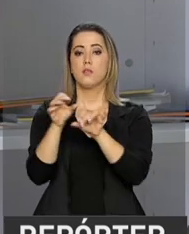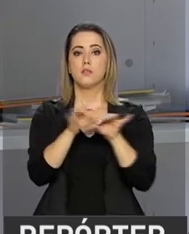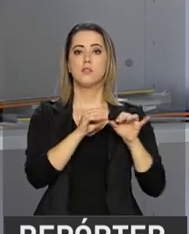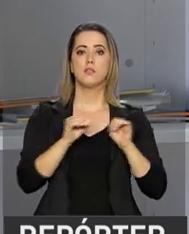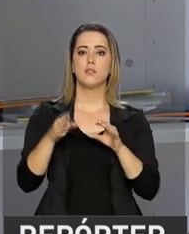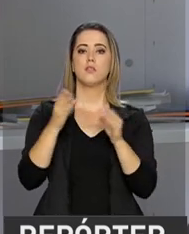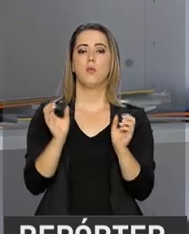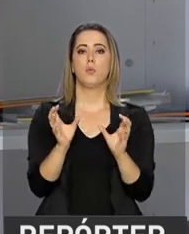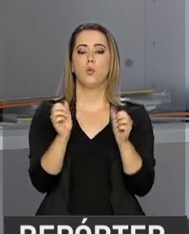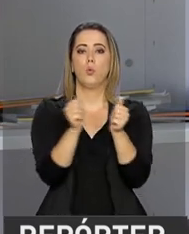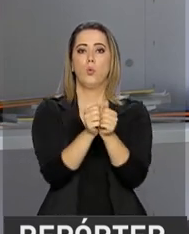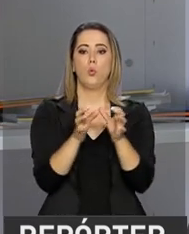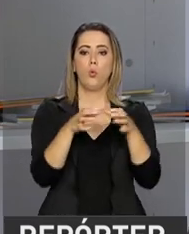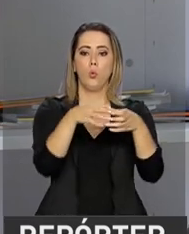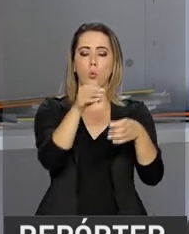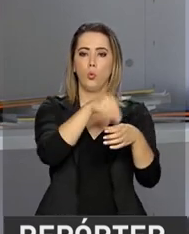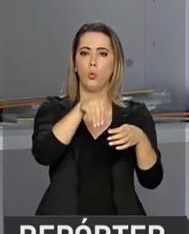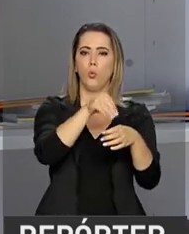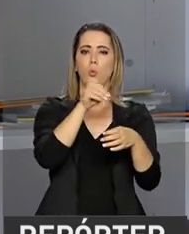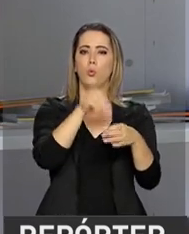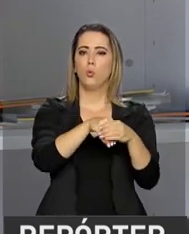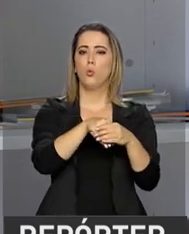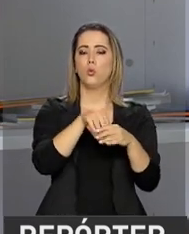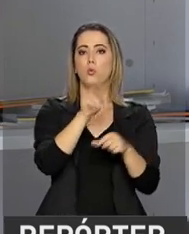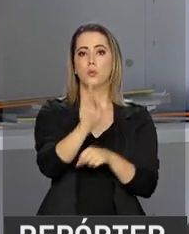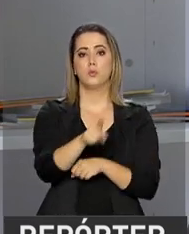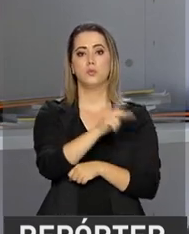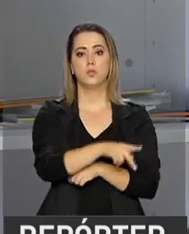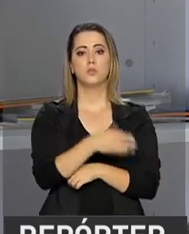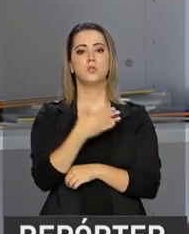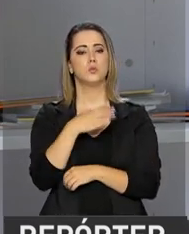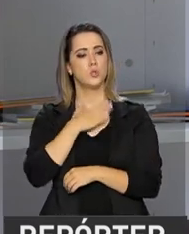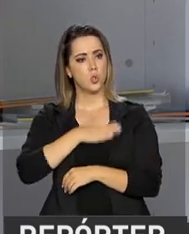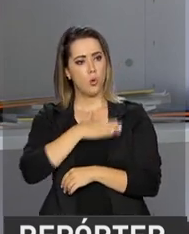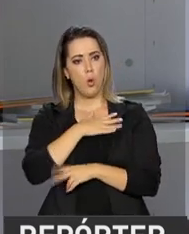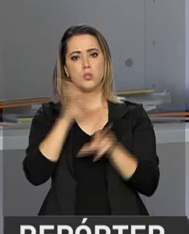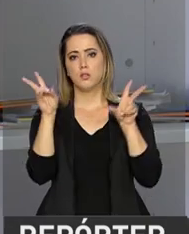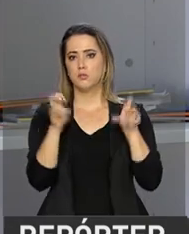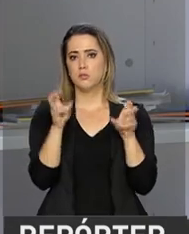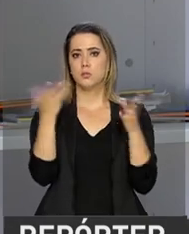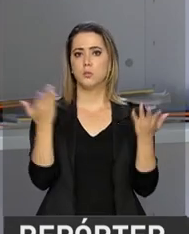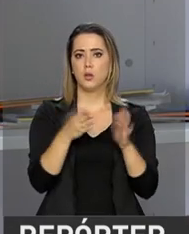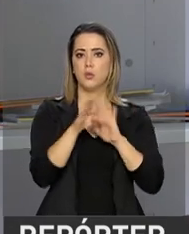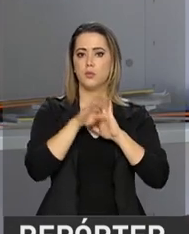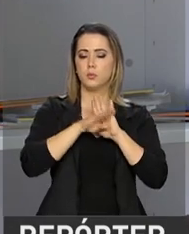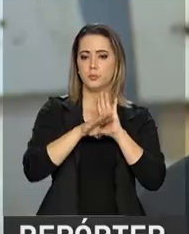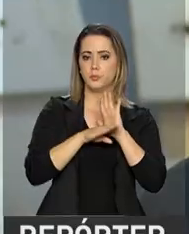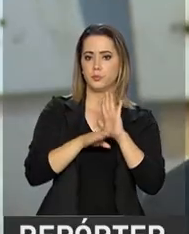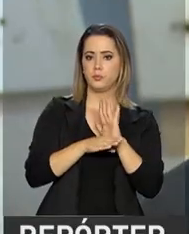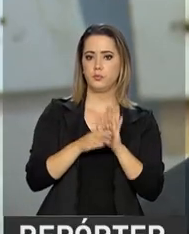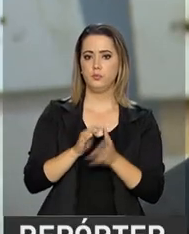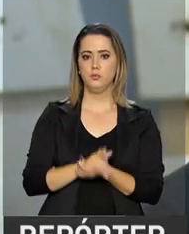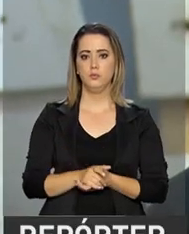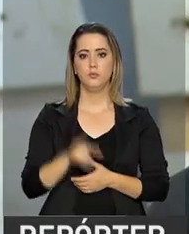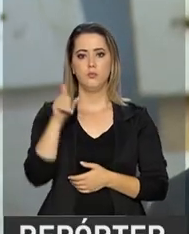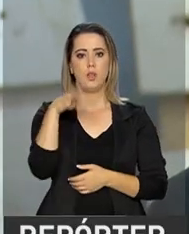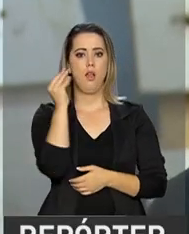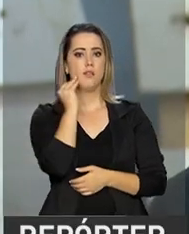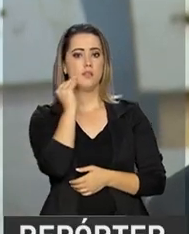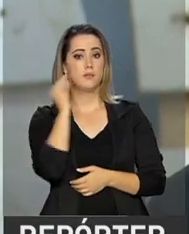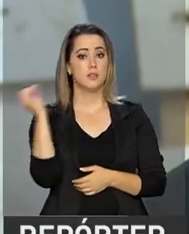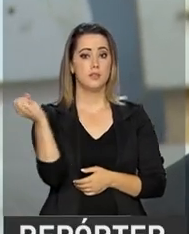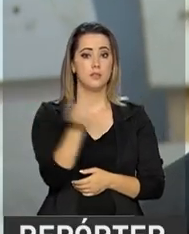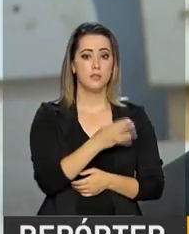de professores o grupo os professores se interessando pela temática e agora faz parte do projeto político pedagógico experiências